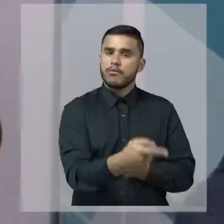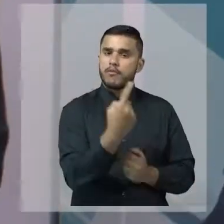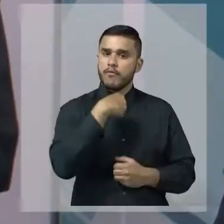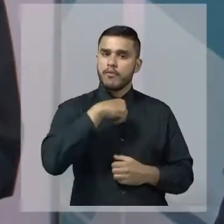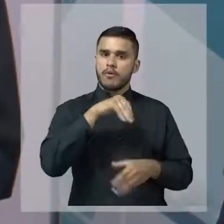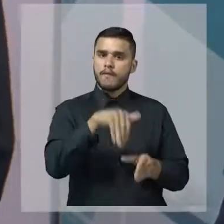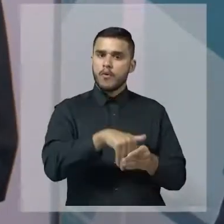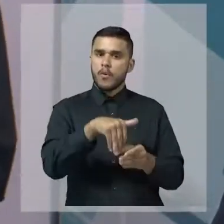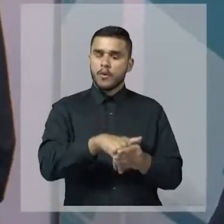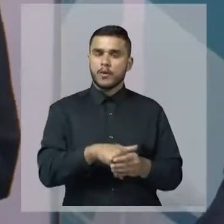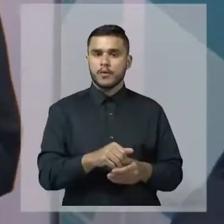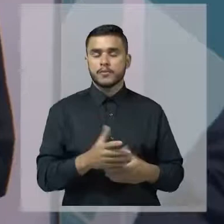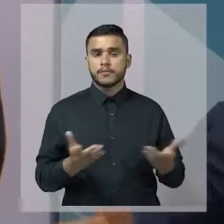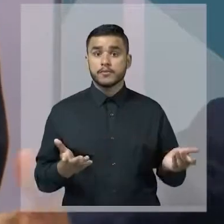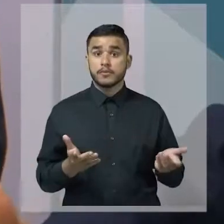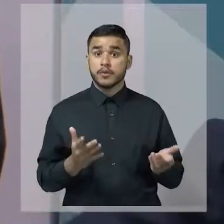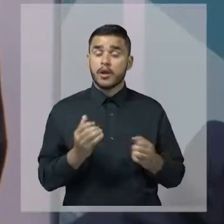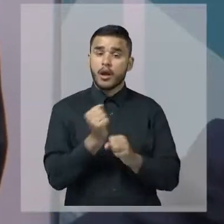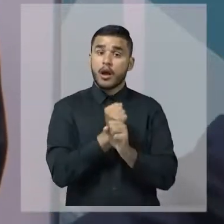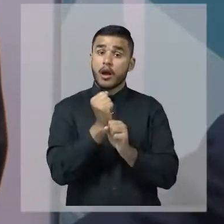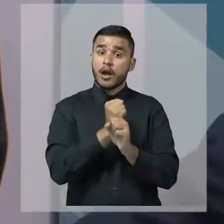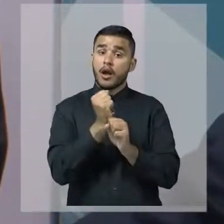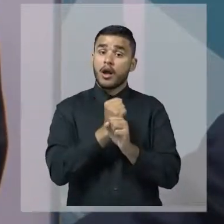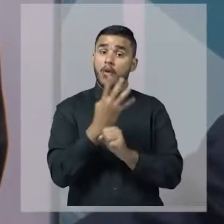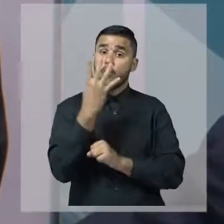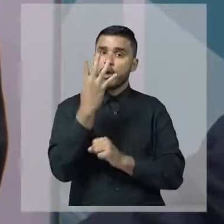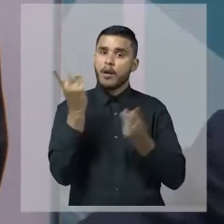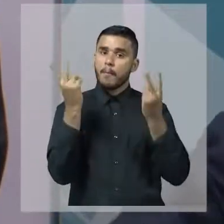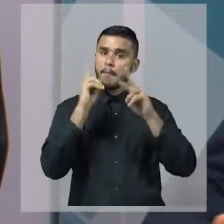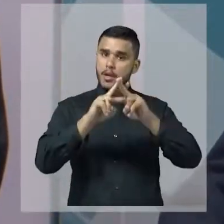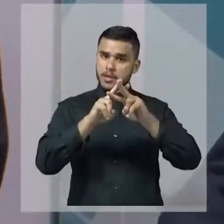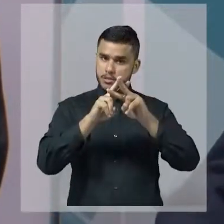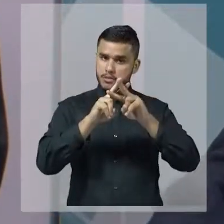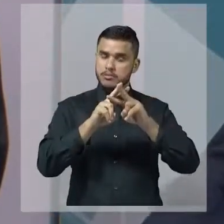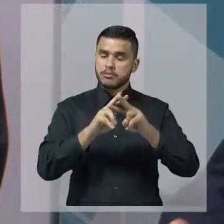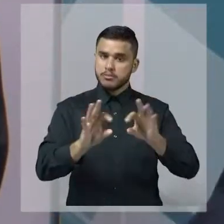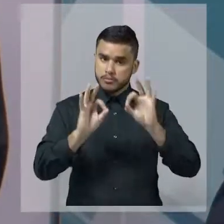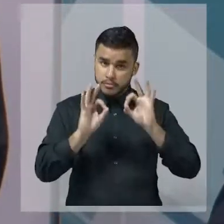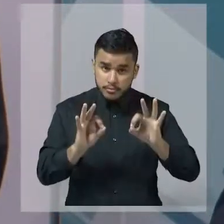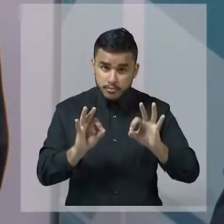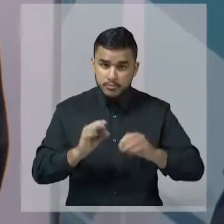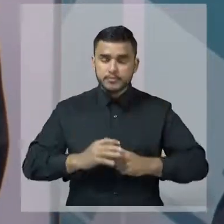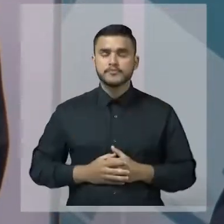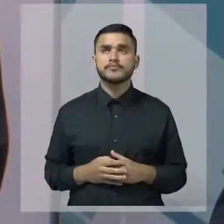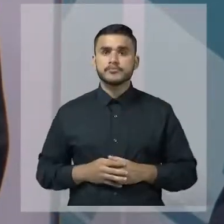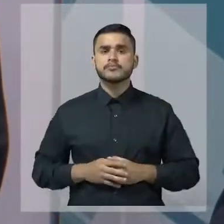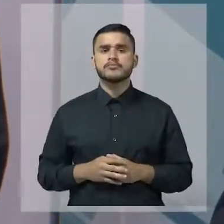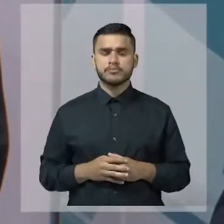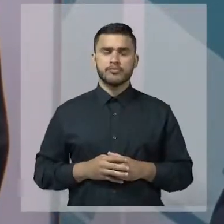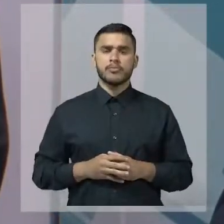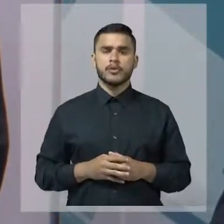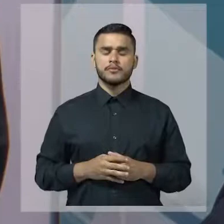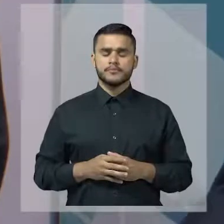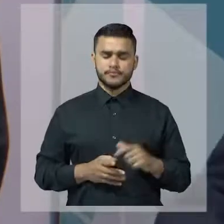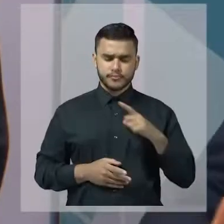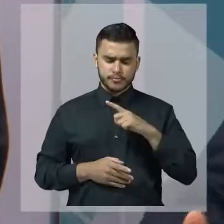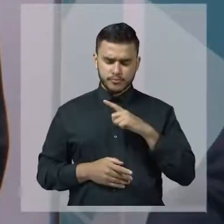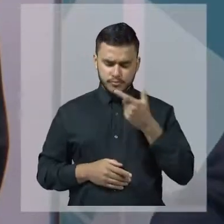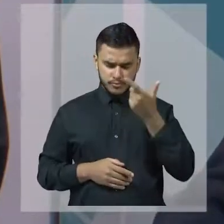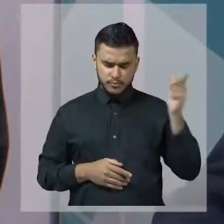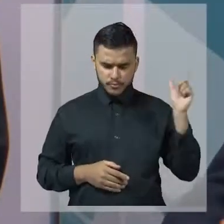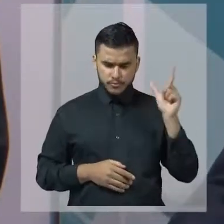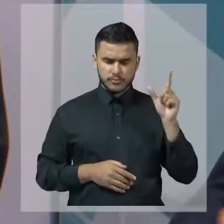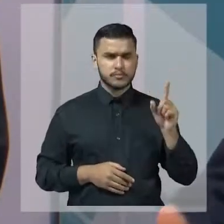vender voto, até 4 anos de reclusão. Tem outro crime lá, que é fake news, tem